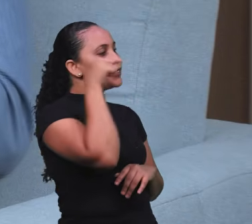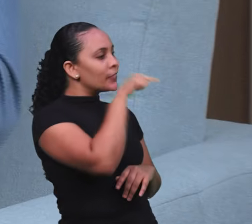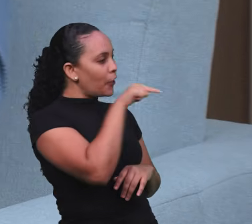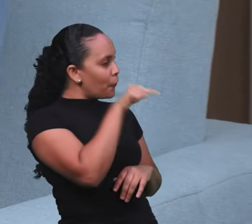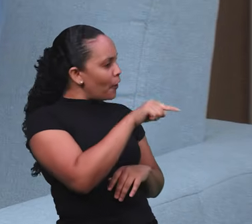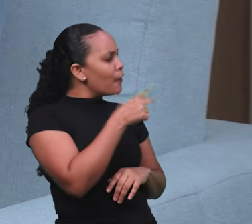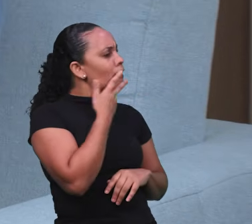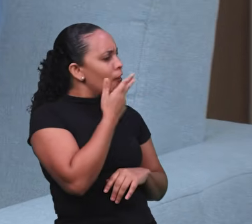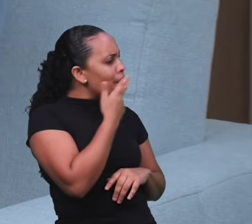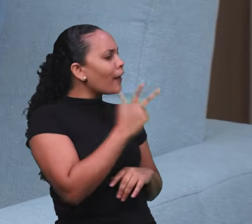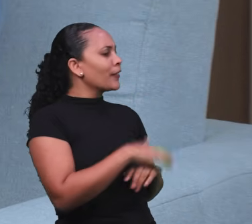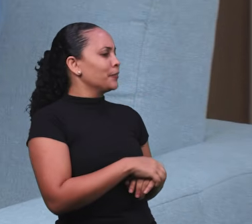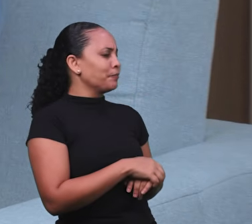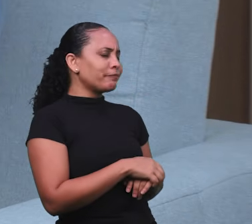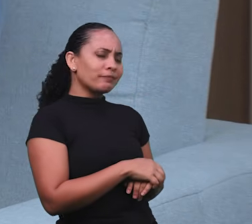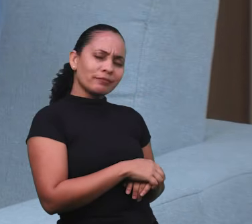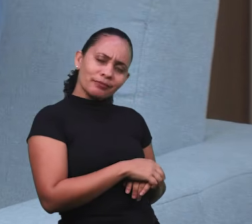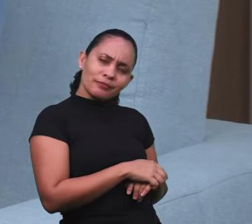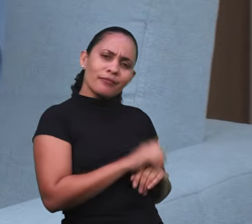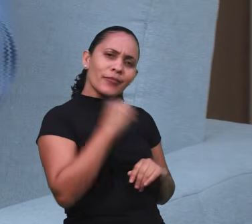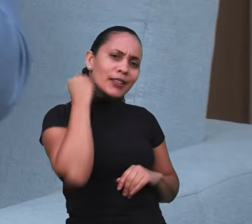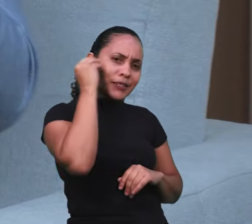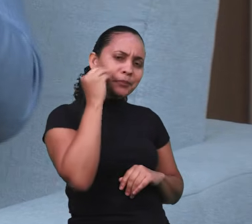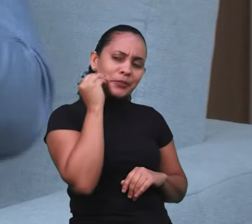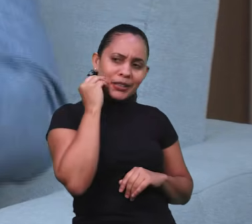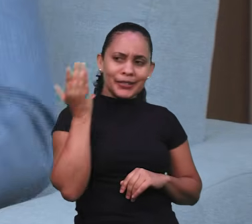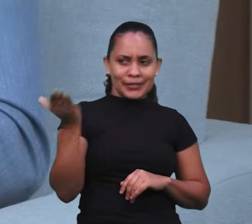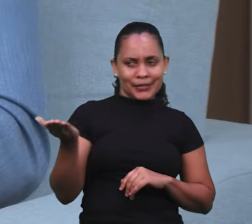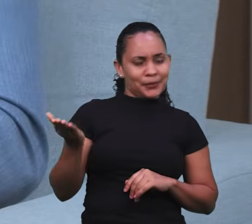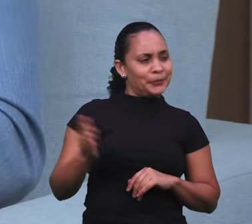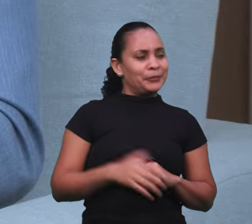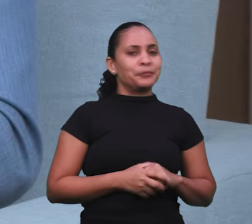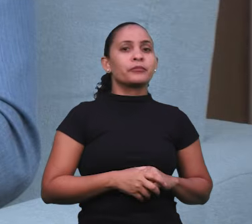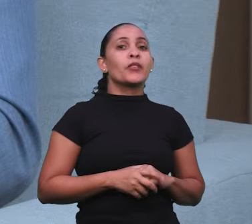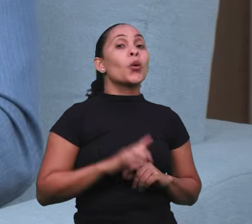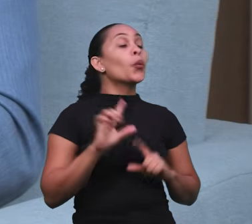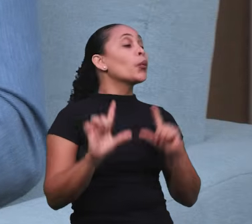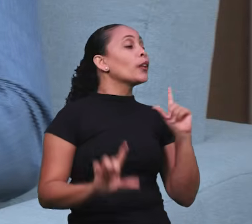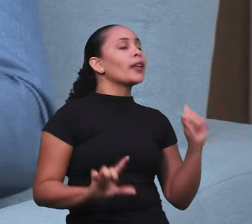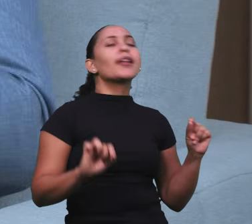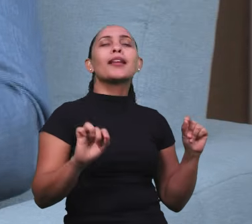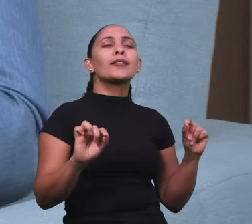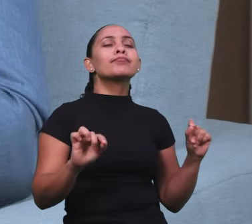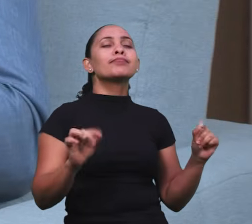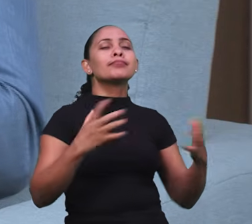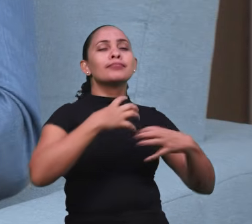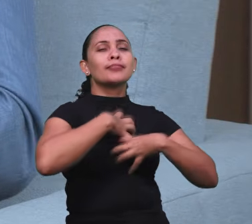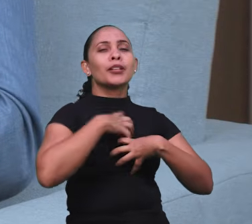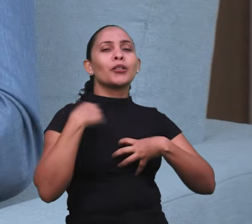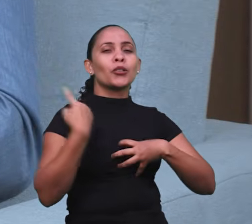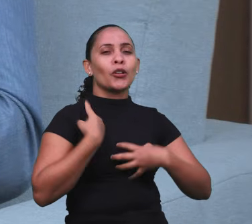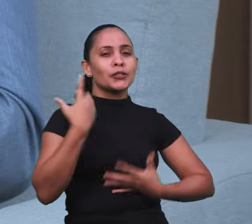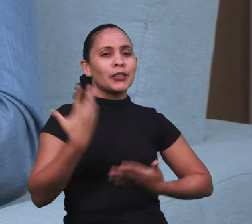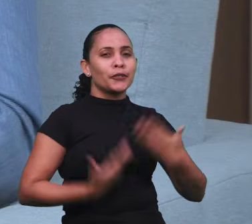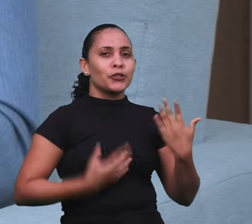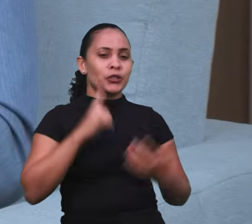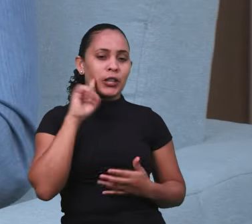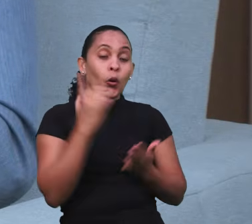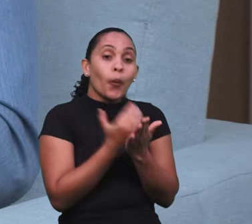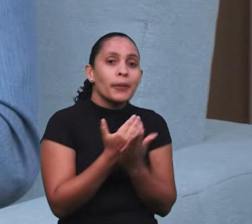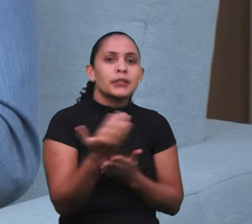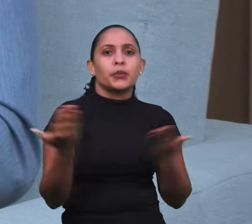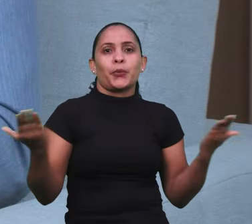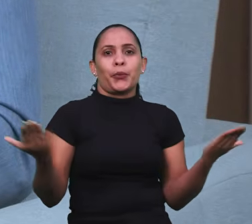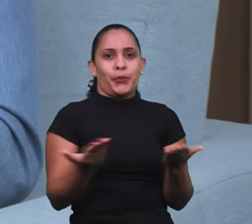eu quero que o senhor nos conte aqui a respeito dessa experiência que a irmã nos falou. O que isso gera na vida do servo de Deus